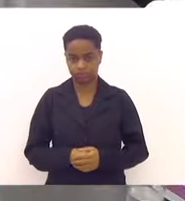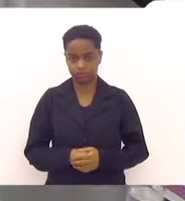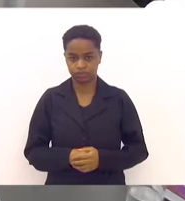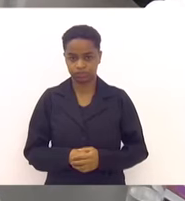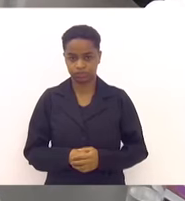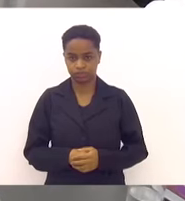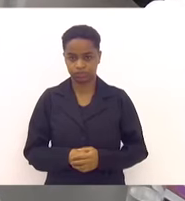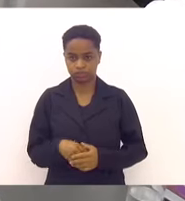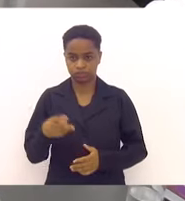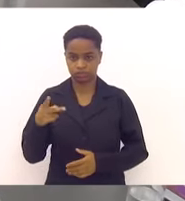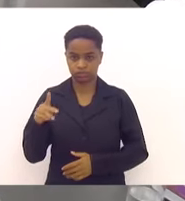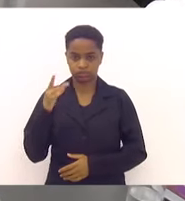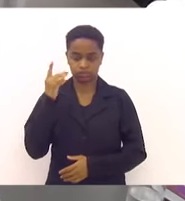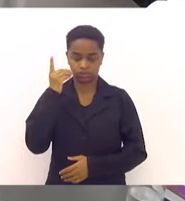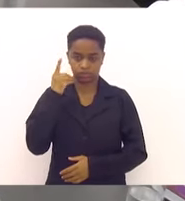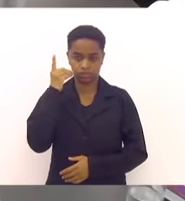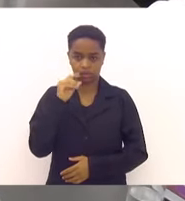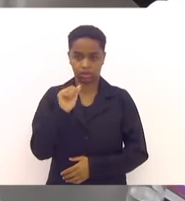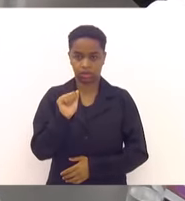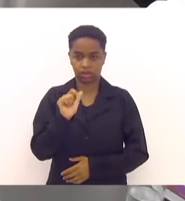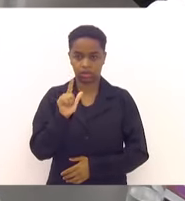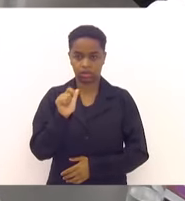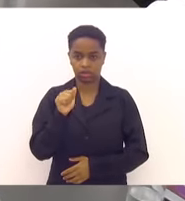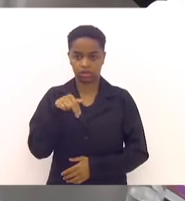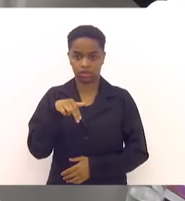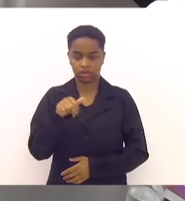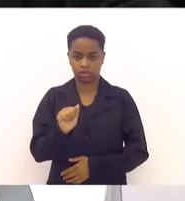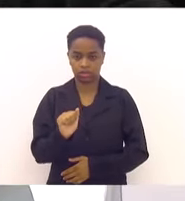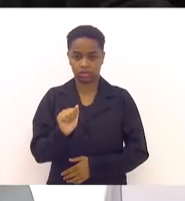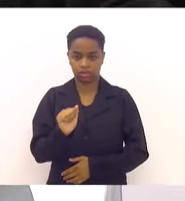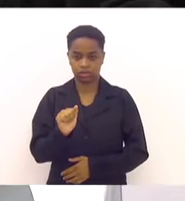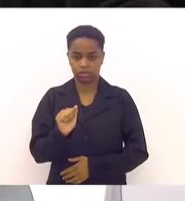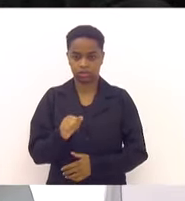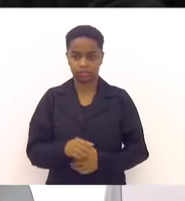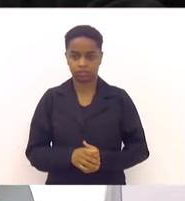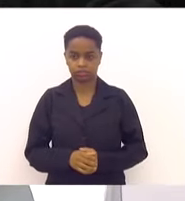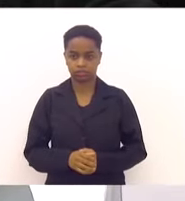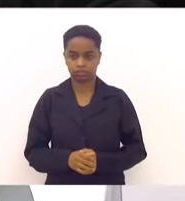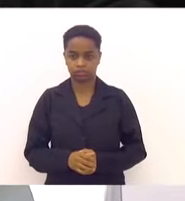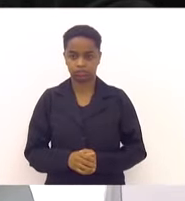deputada Alana Passos. Alana Passos,